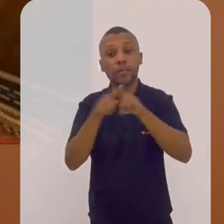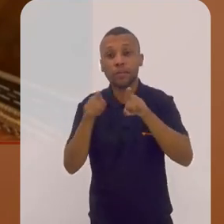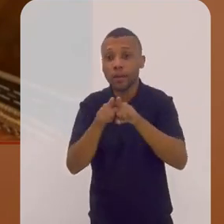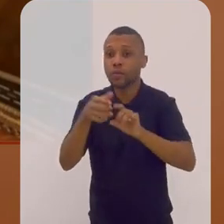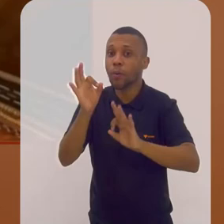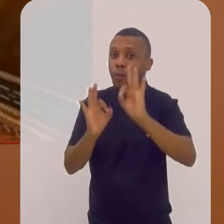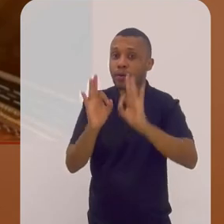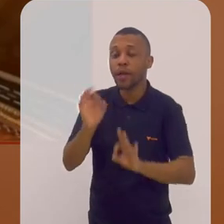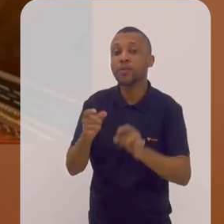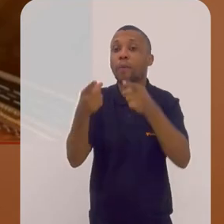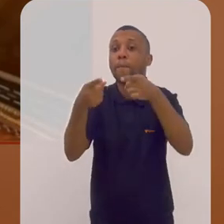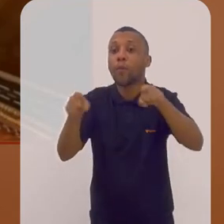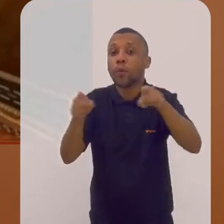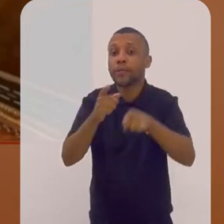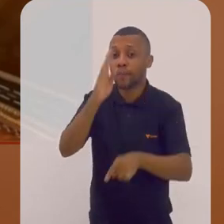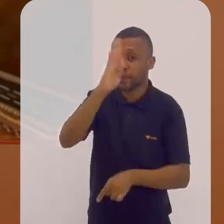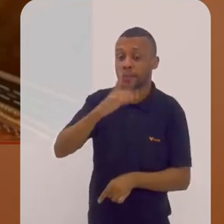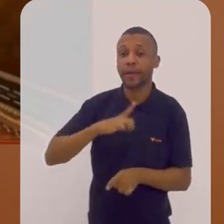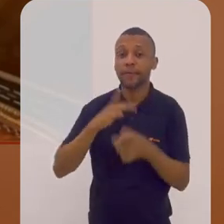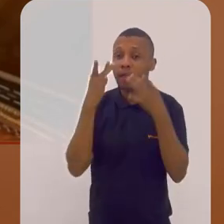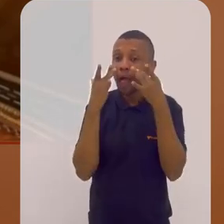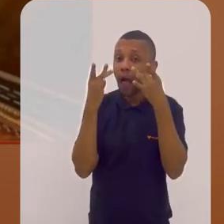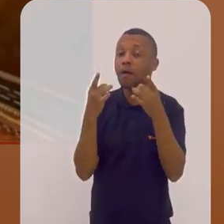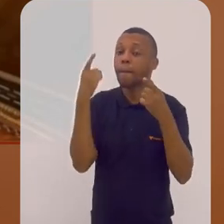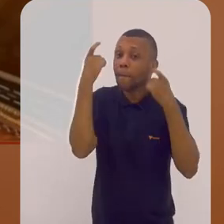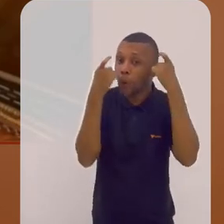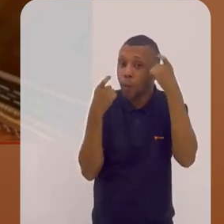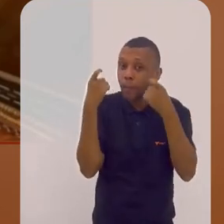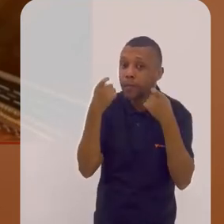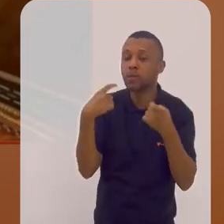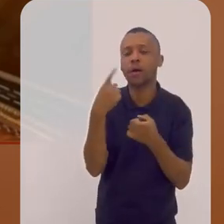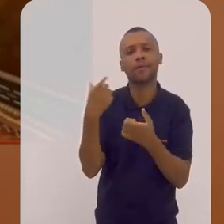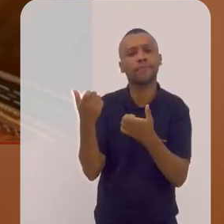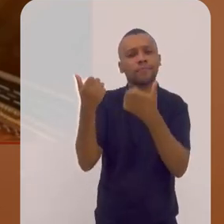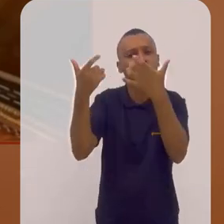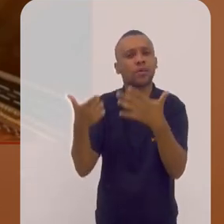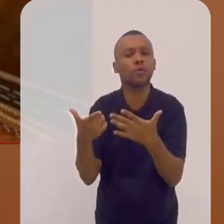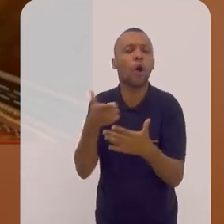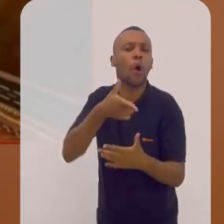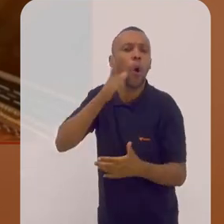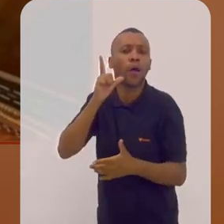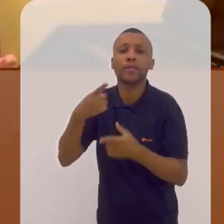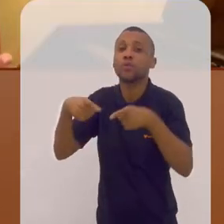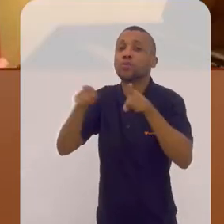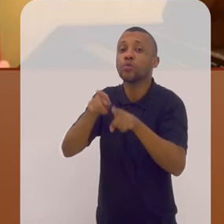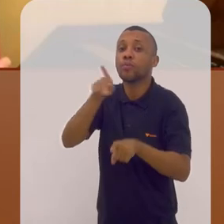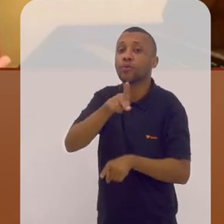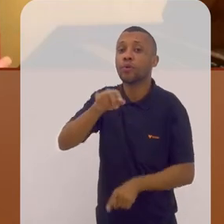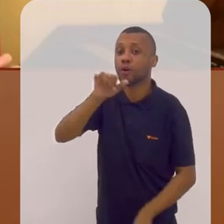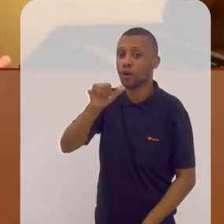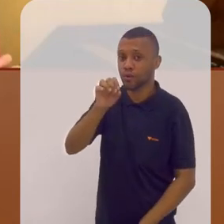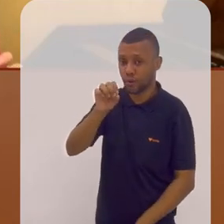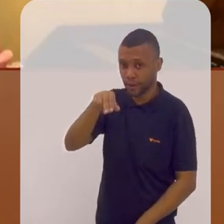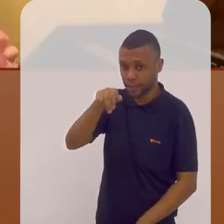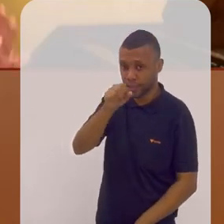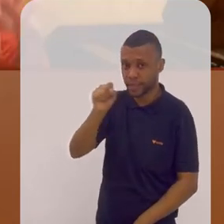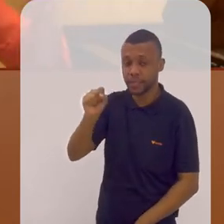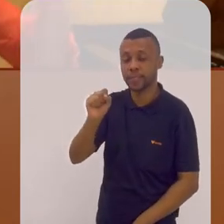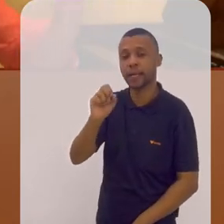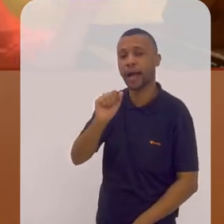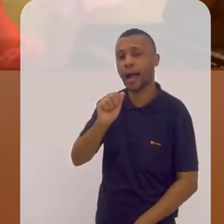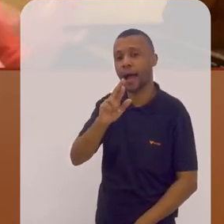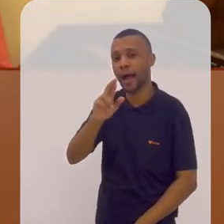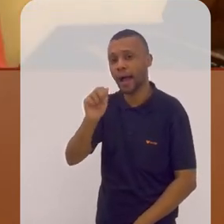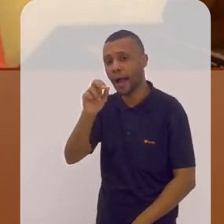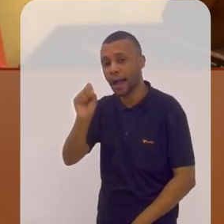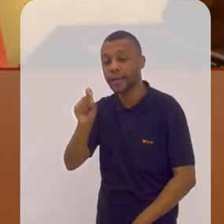gente, inclusive, no Música Brasil, tem essa preocupação. Estávamos falando sobre isso ontem com o professor Jonas Arraes. Ele diz que